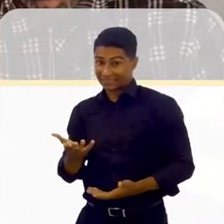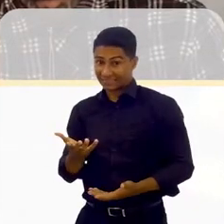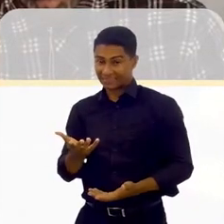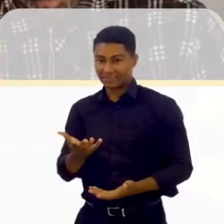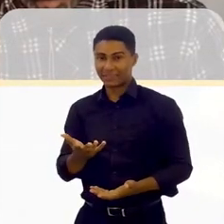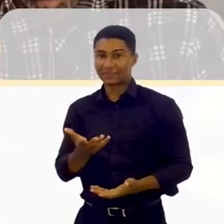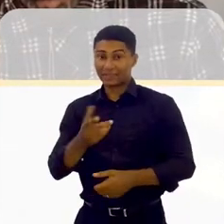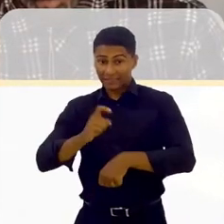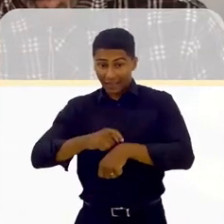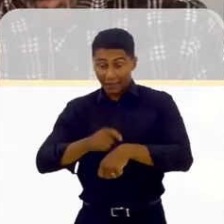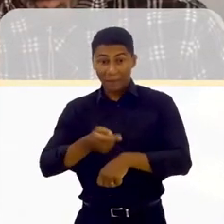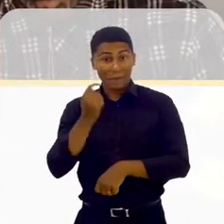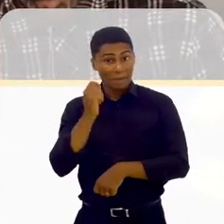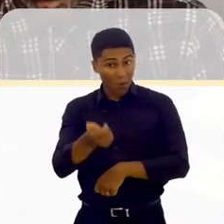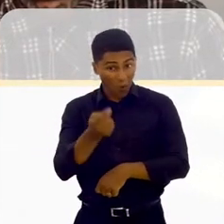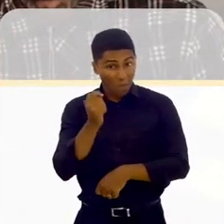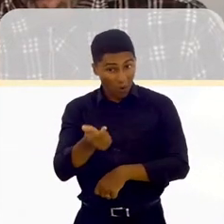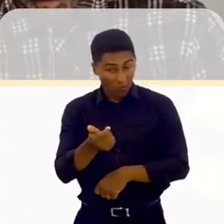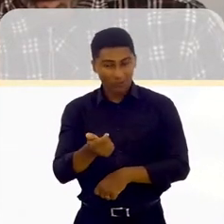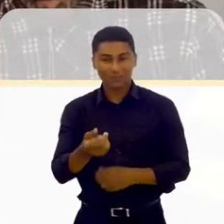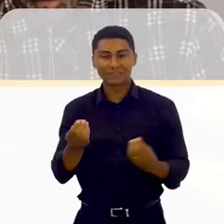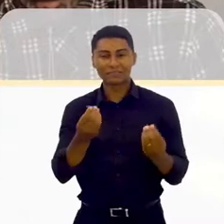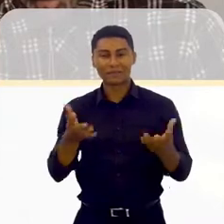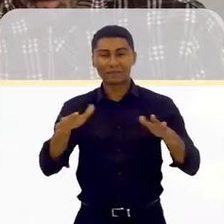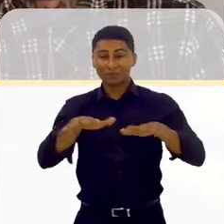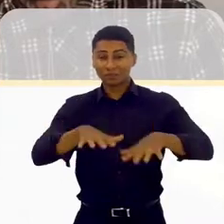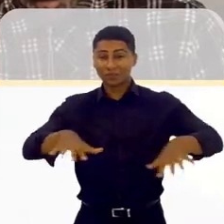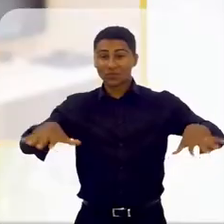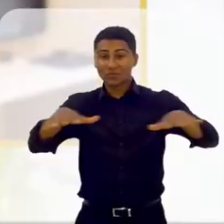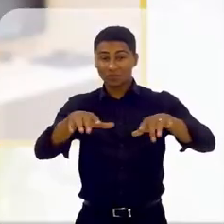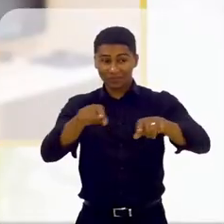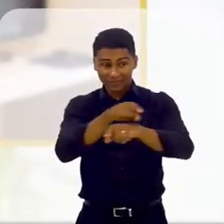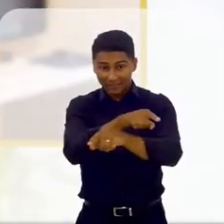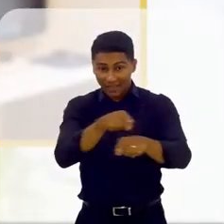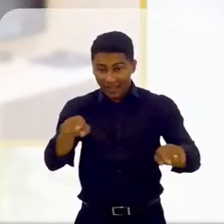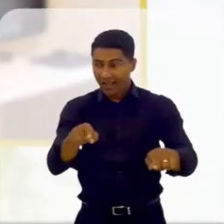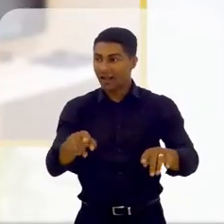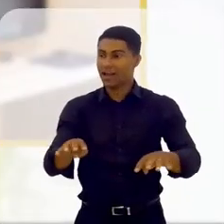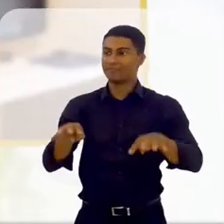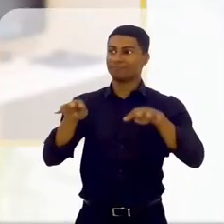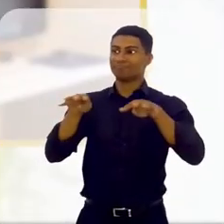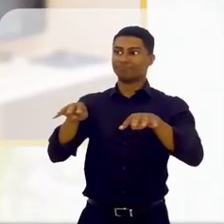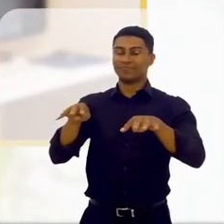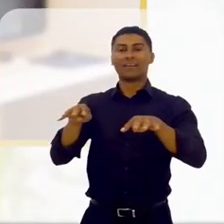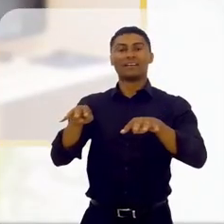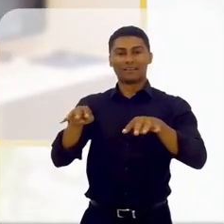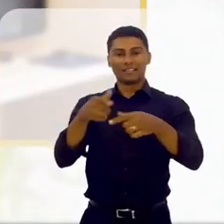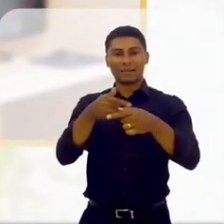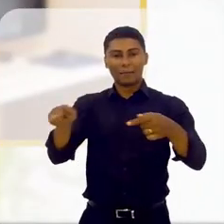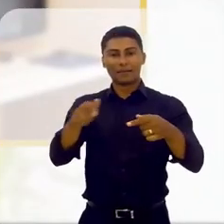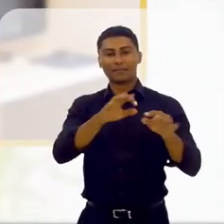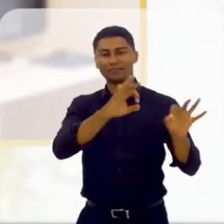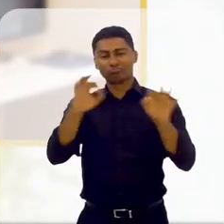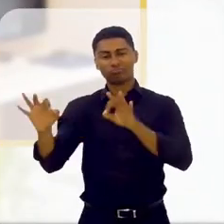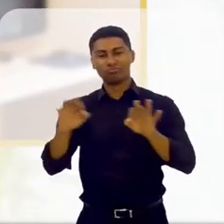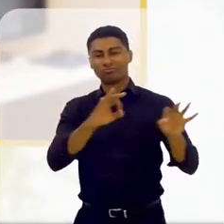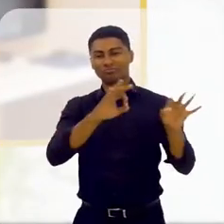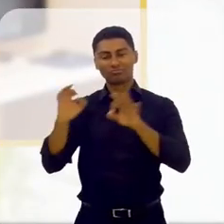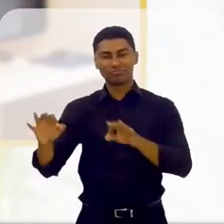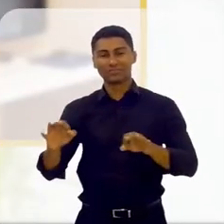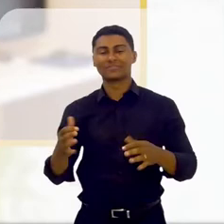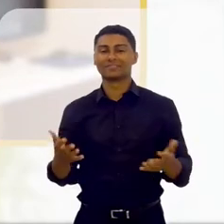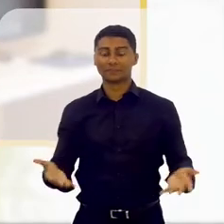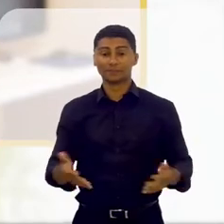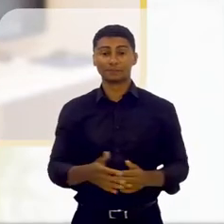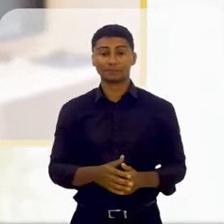ou não, é pouco tempo para inspirar todo o público que está aqui toda semana assistindo ao nosso